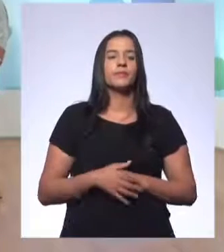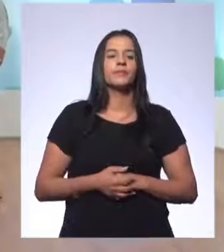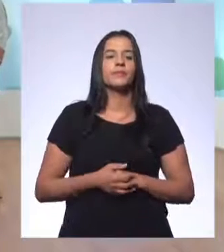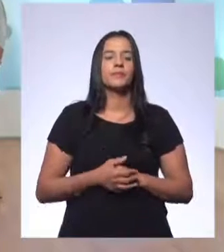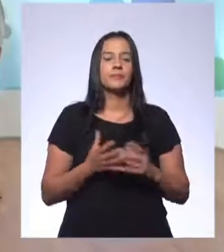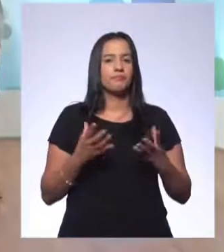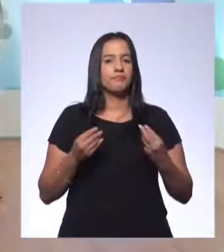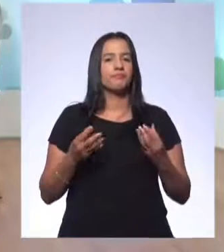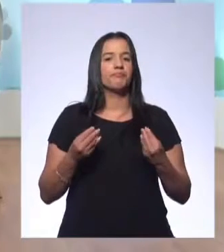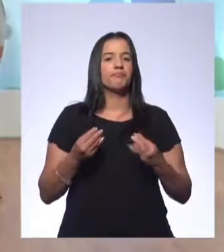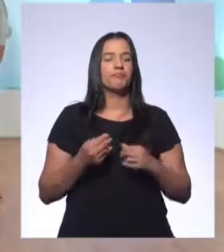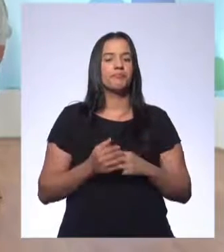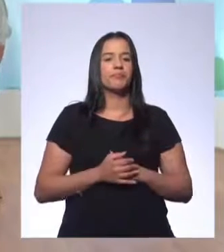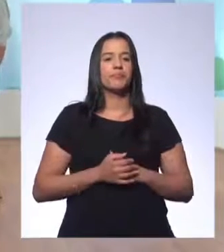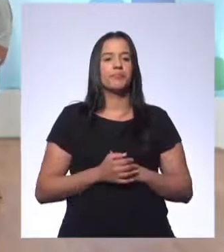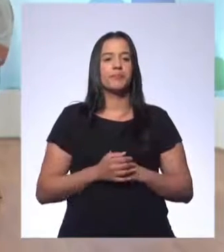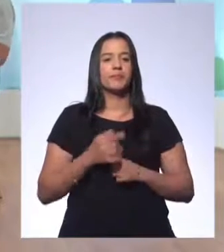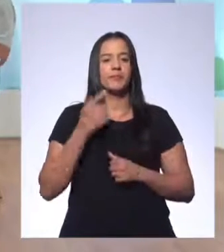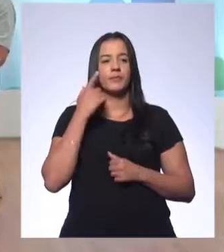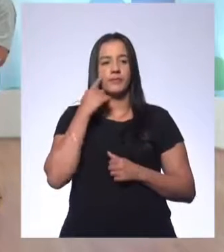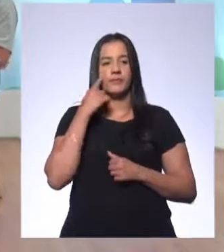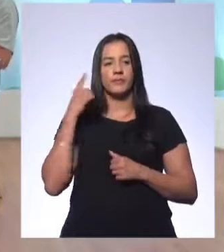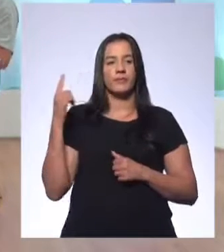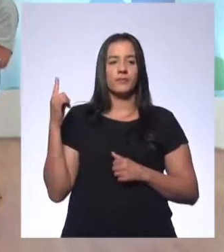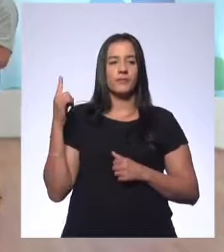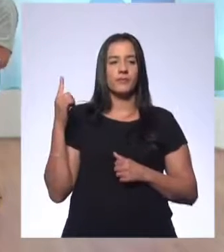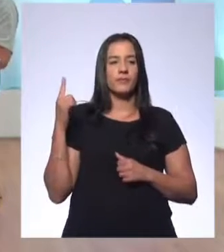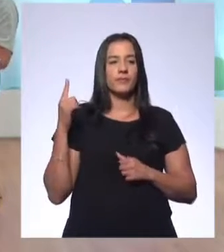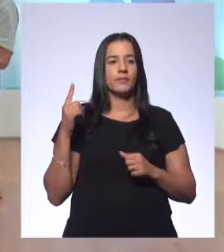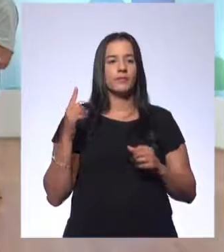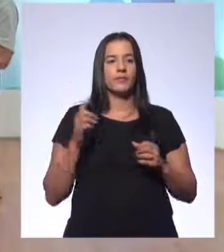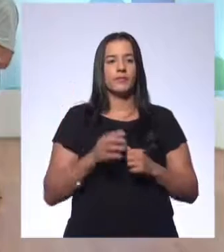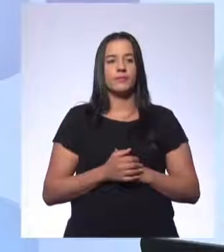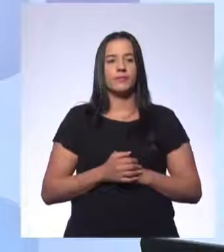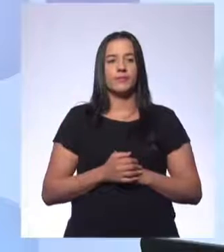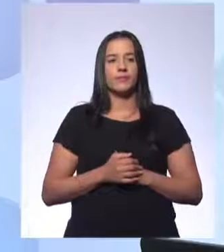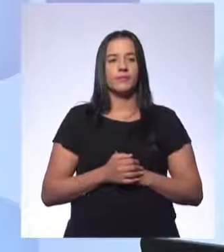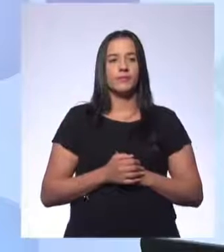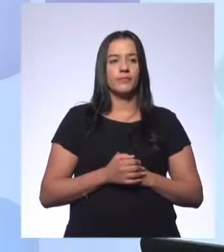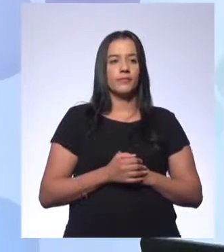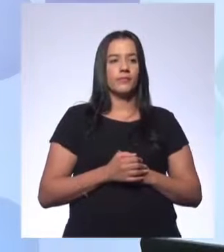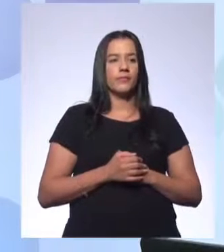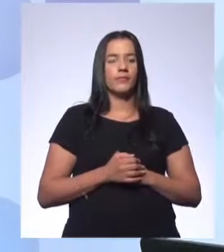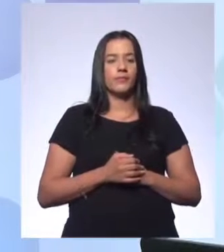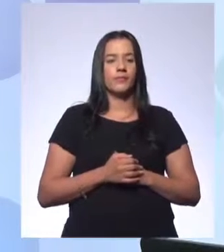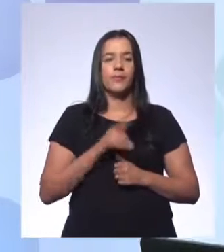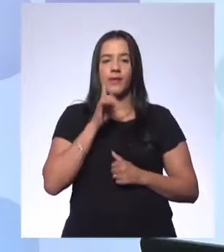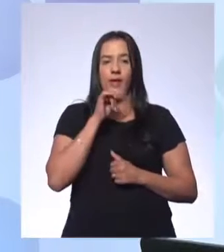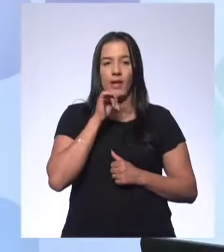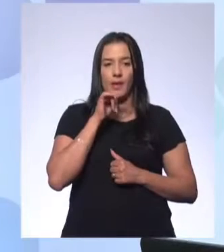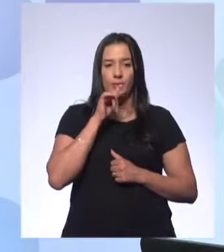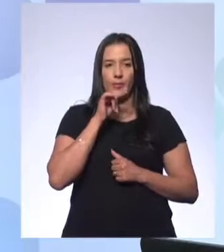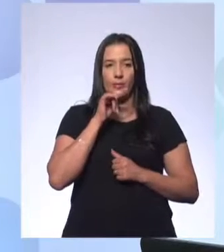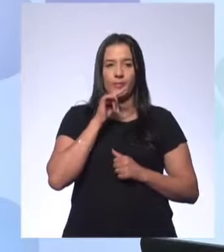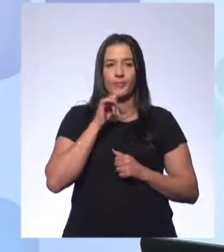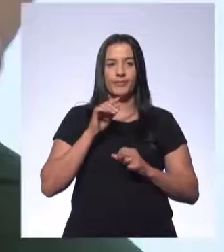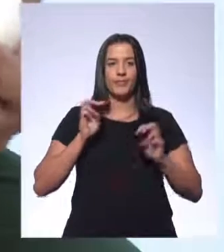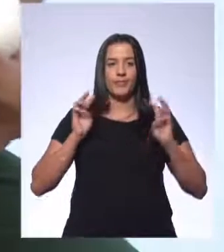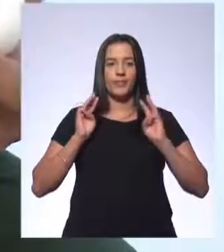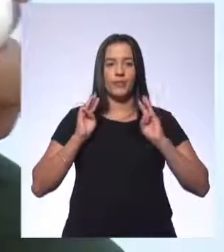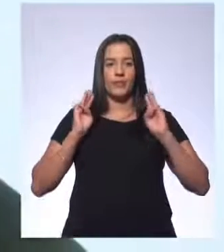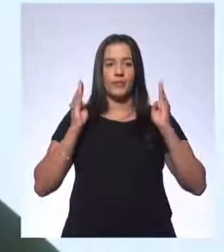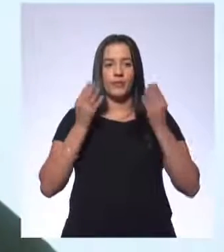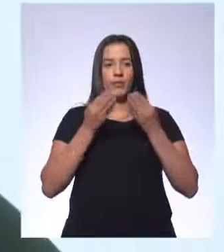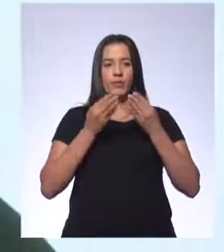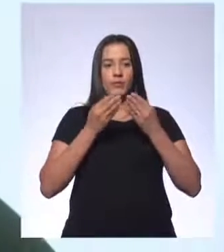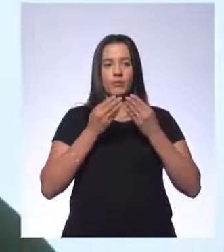Muito legal. Ó, deixa eu desmontar aqui uma molécula de água. Está aqui na minha mão. Vou tirar aqui. Faz de conta que não era uma molécula